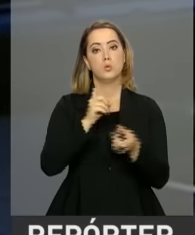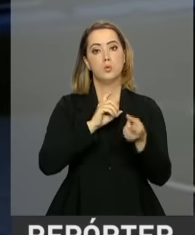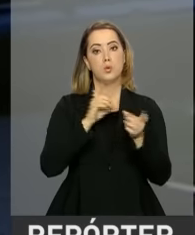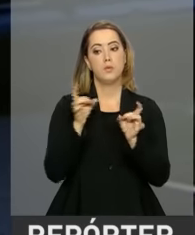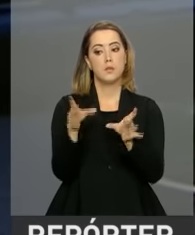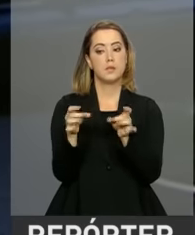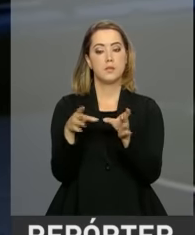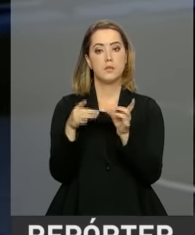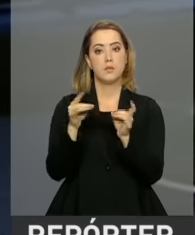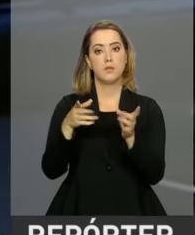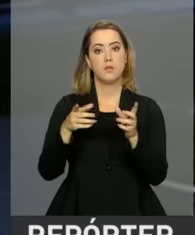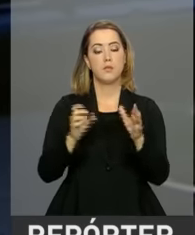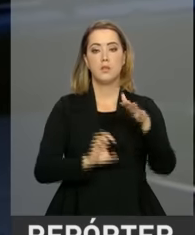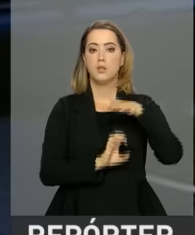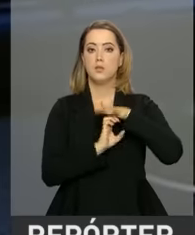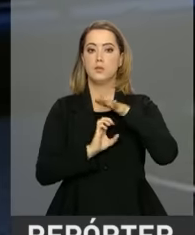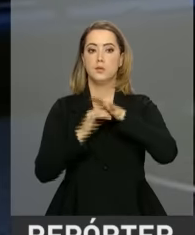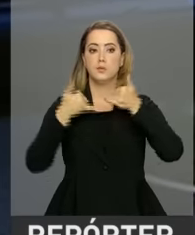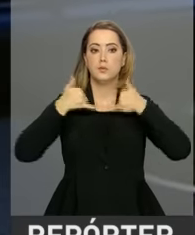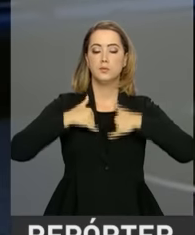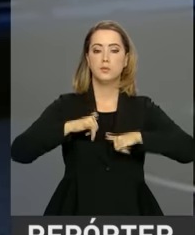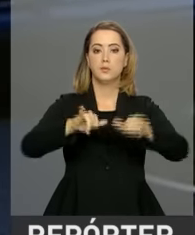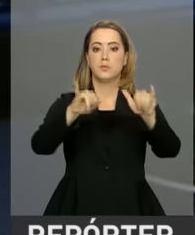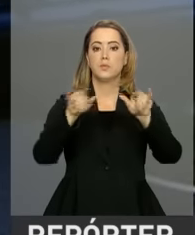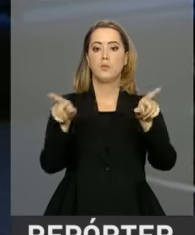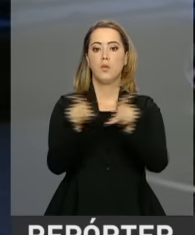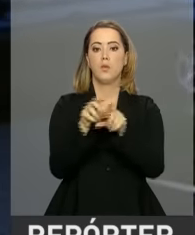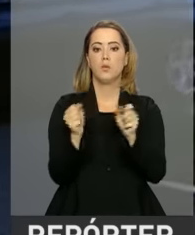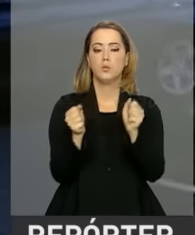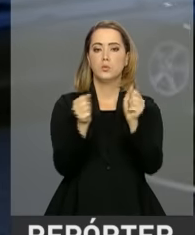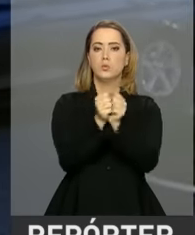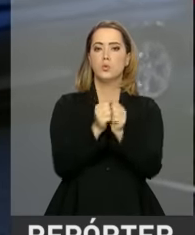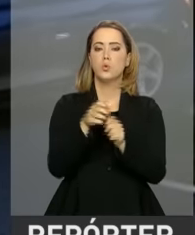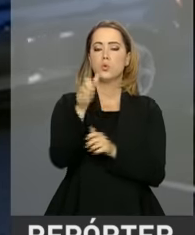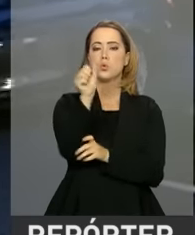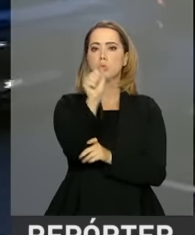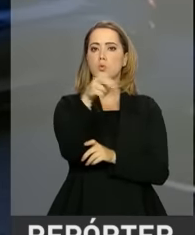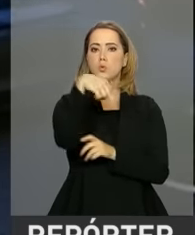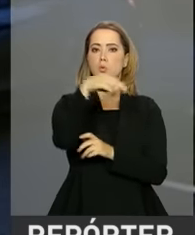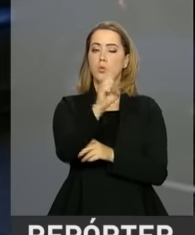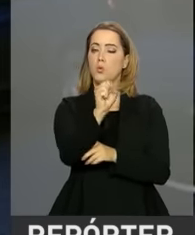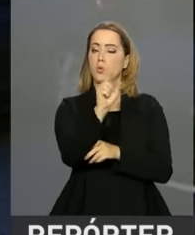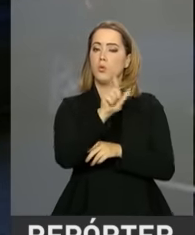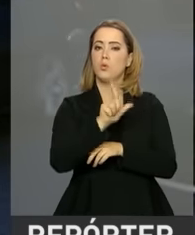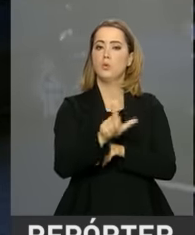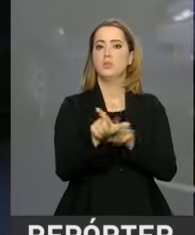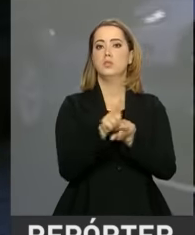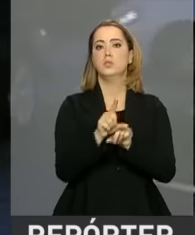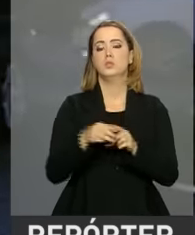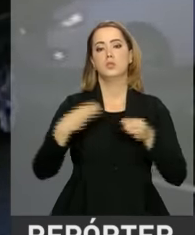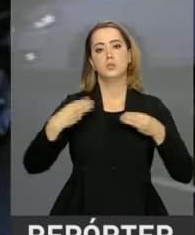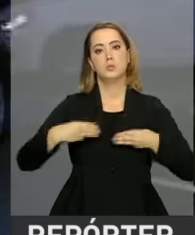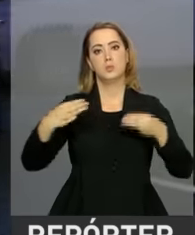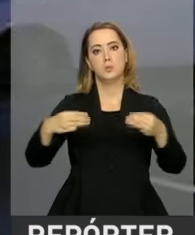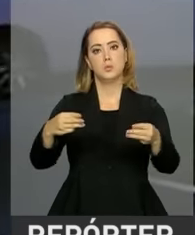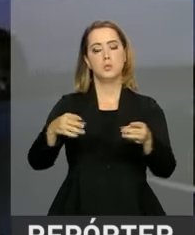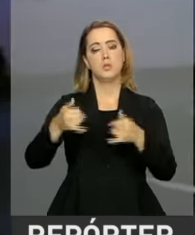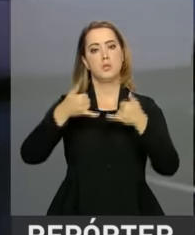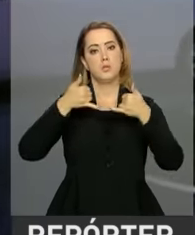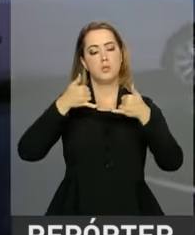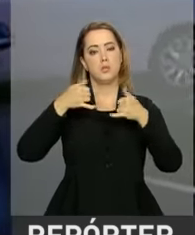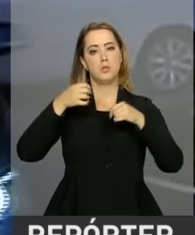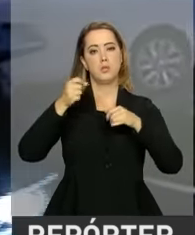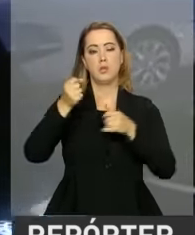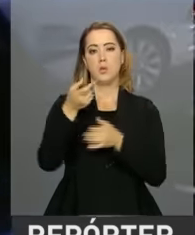Essas condições foram formuladas em parceria com a Agência Nacional de Energia Elétrica e com o Ministério de Minas e Energia. Mais cedo,